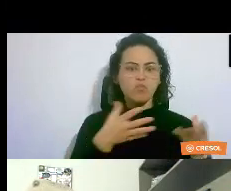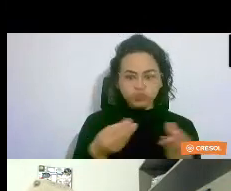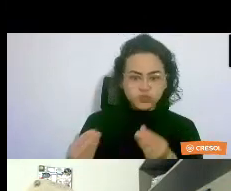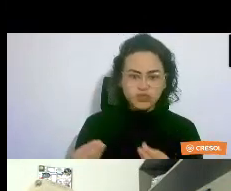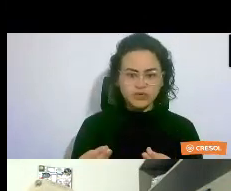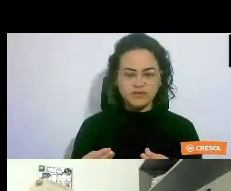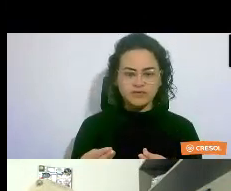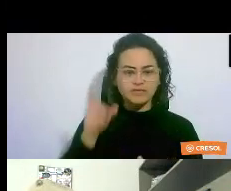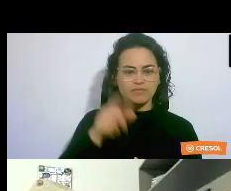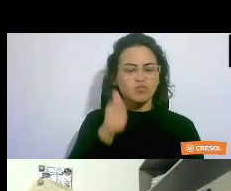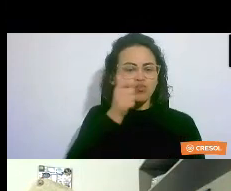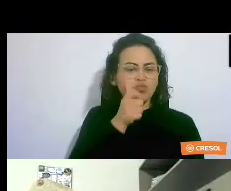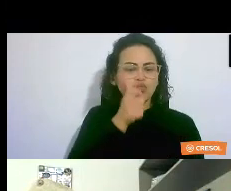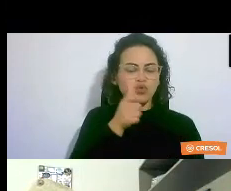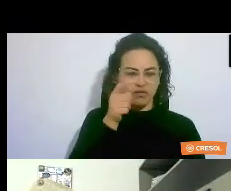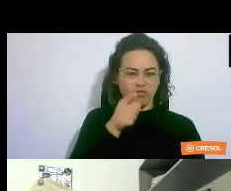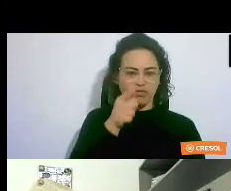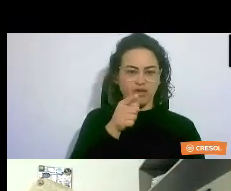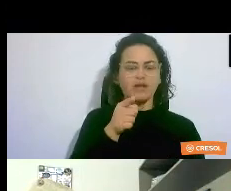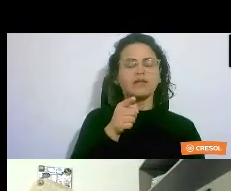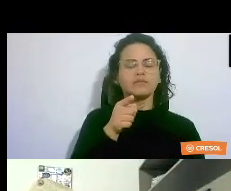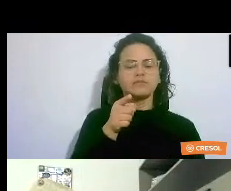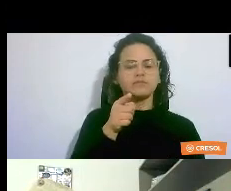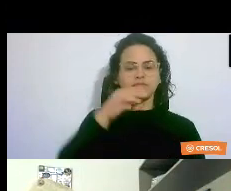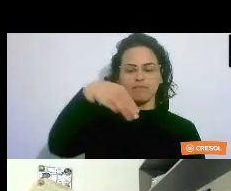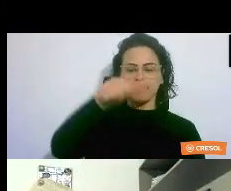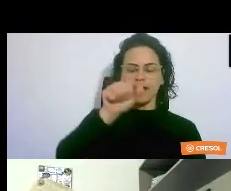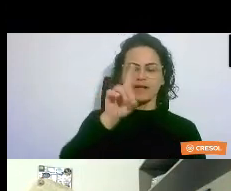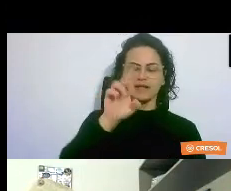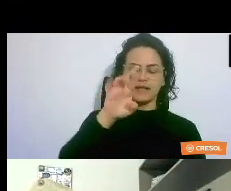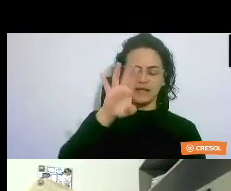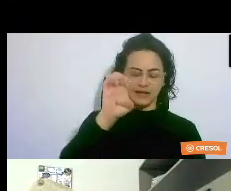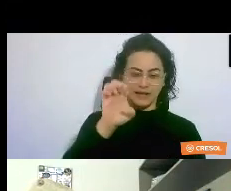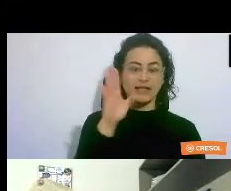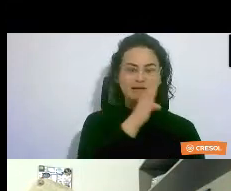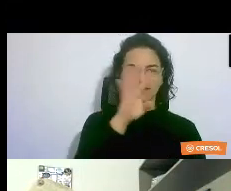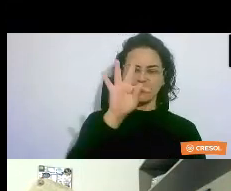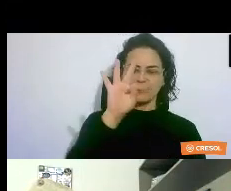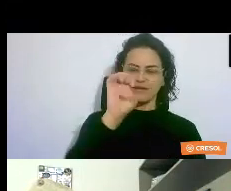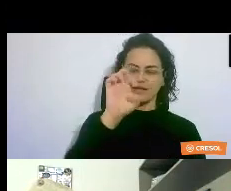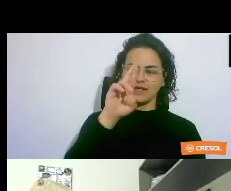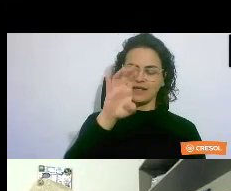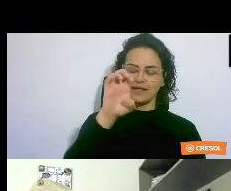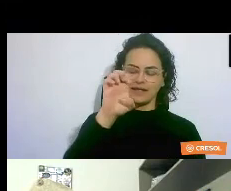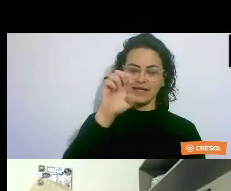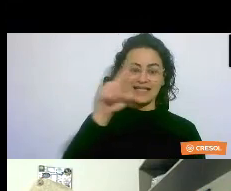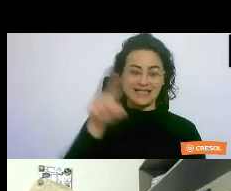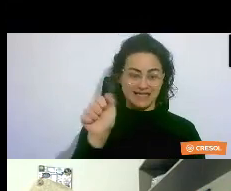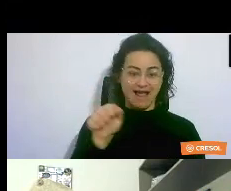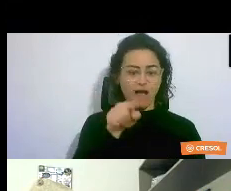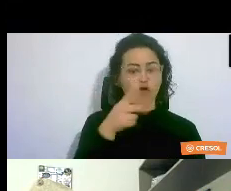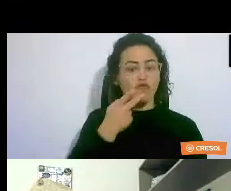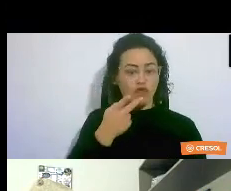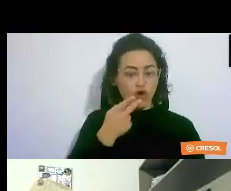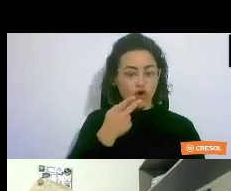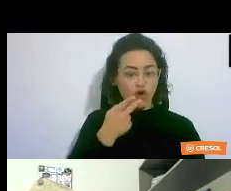você faz, mas o quanto de amor você coloca naquilo que faz. Então, é importante o nosso trabalho